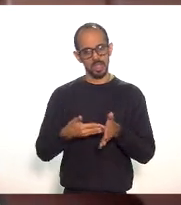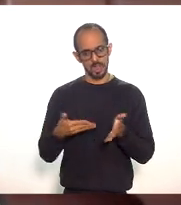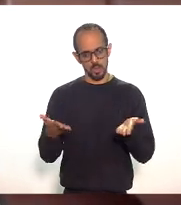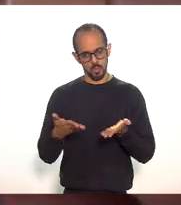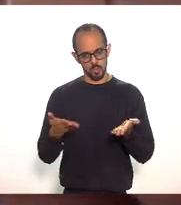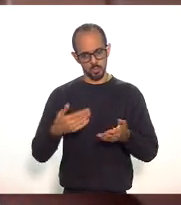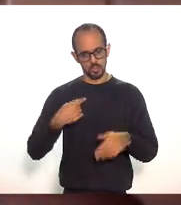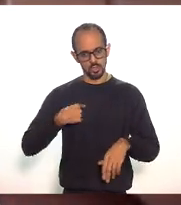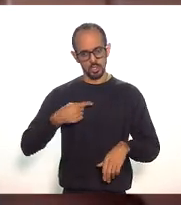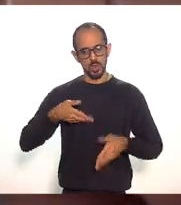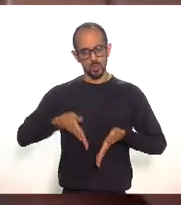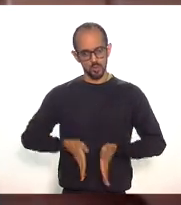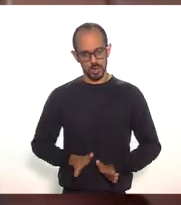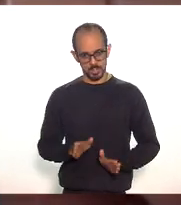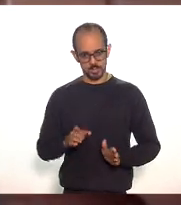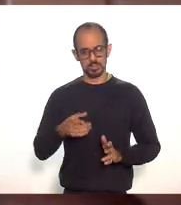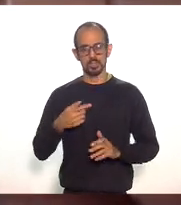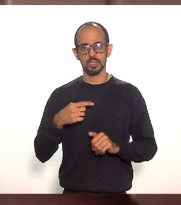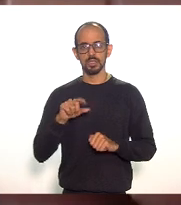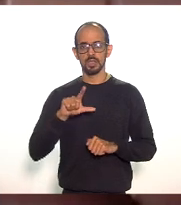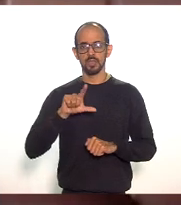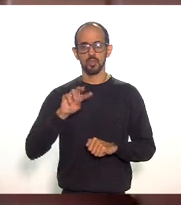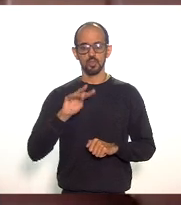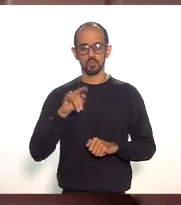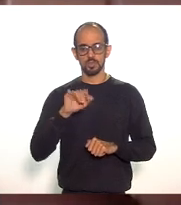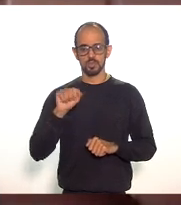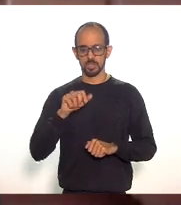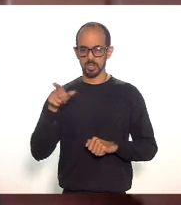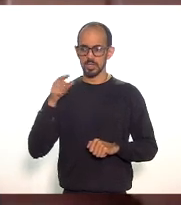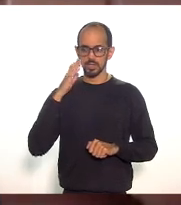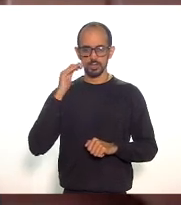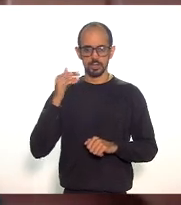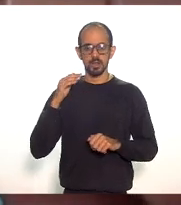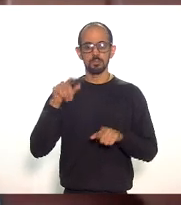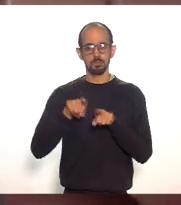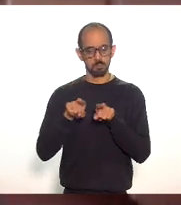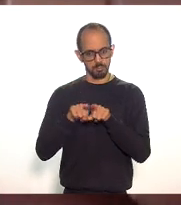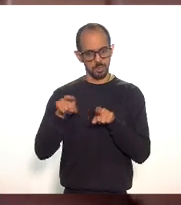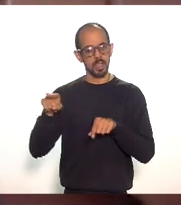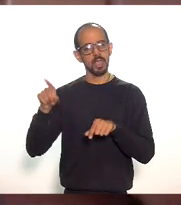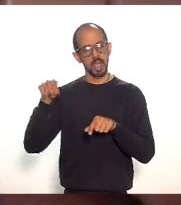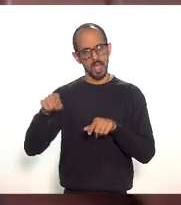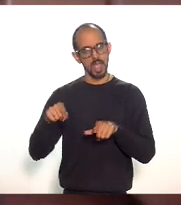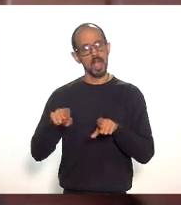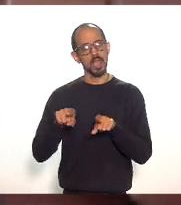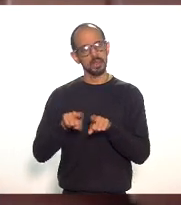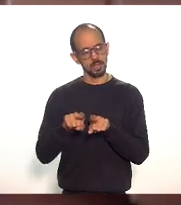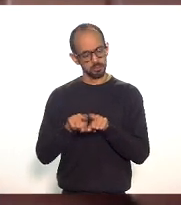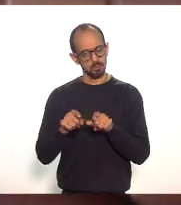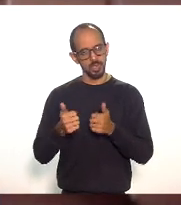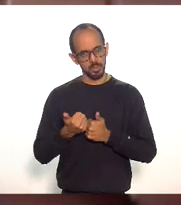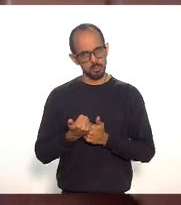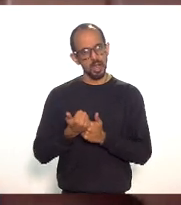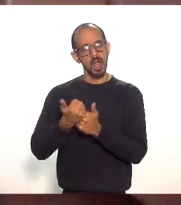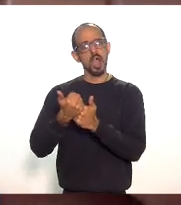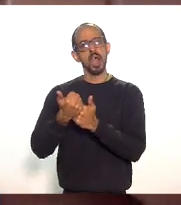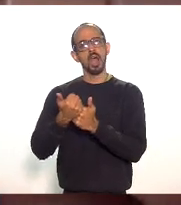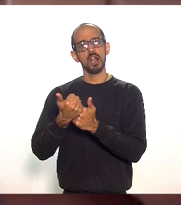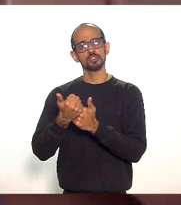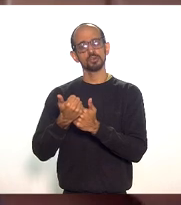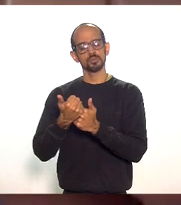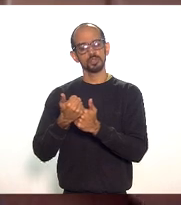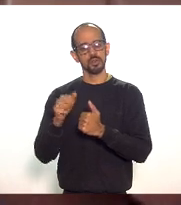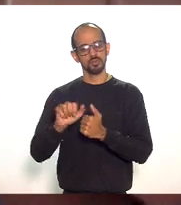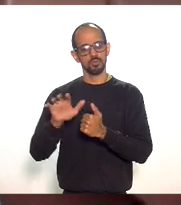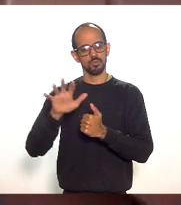onde eu sou oriunda. A deputada Lucinha tem sido uma importante aliada também do Borel, quero parabenizar, é importante que todo o